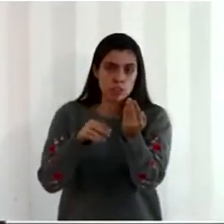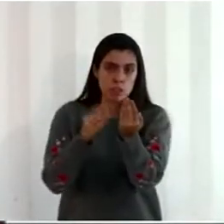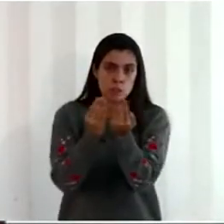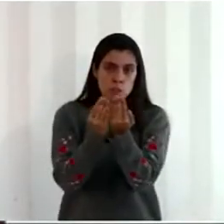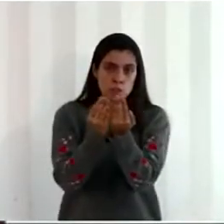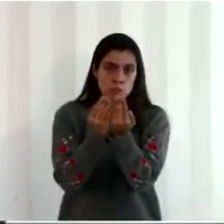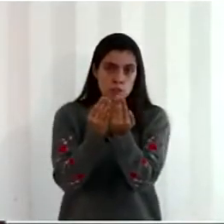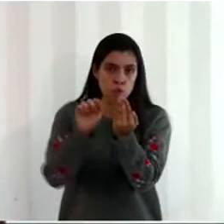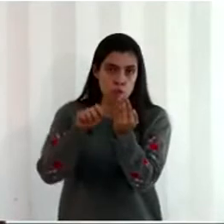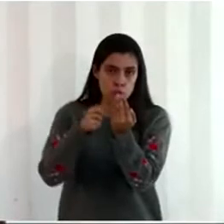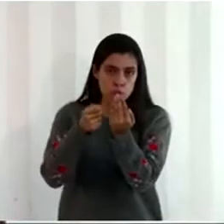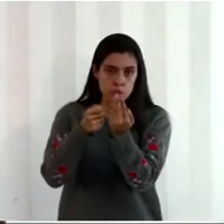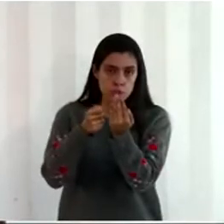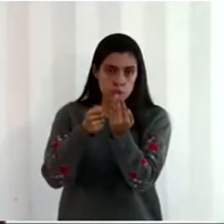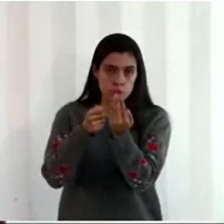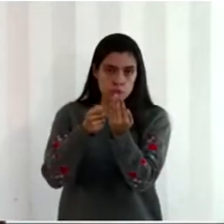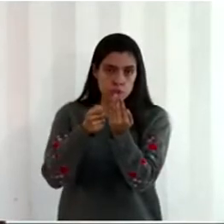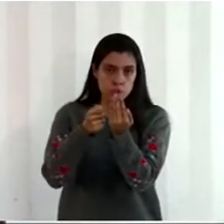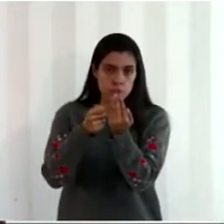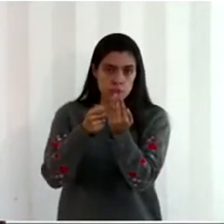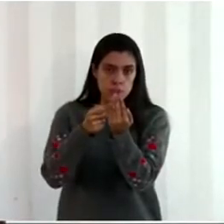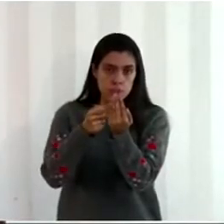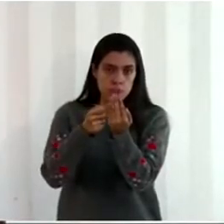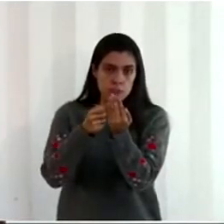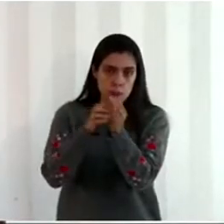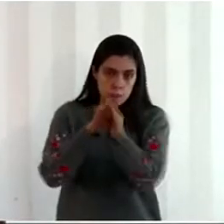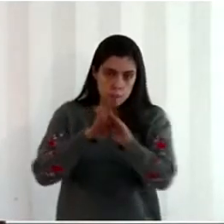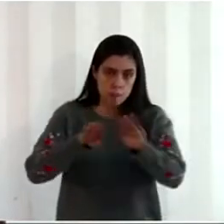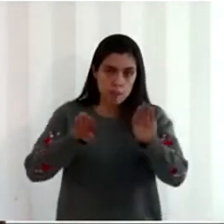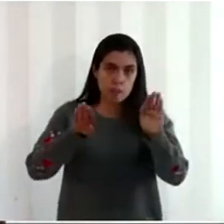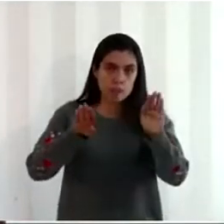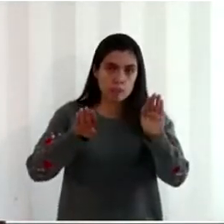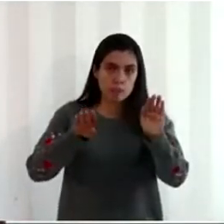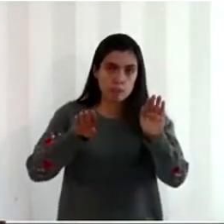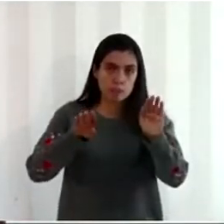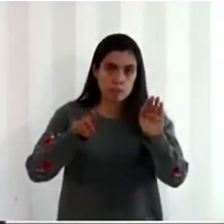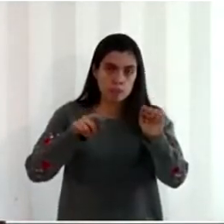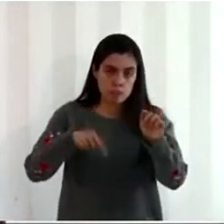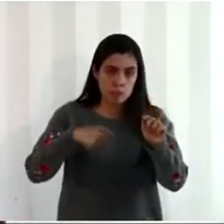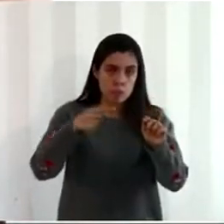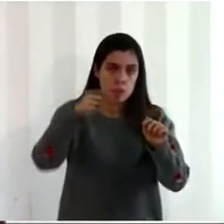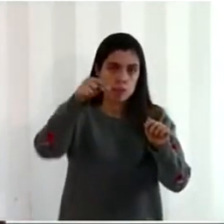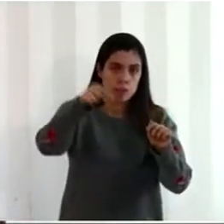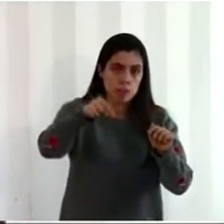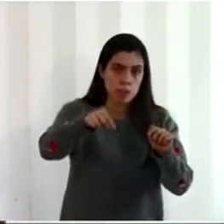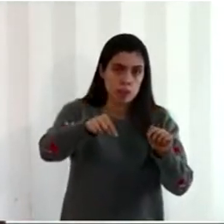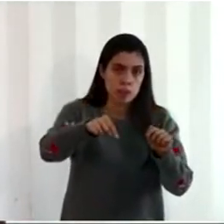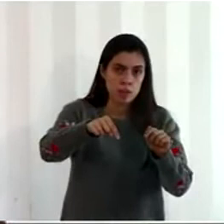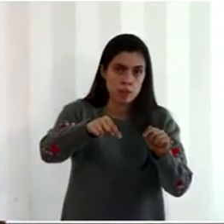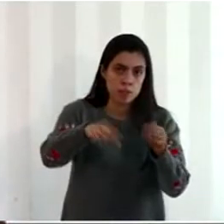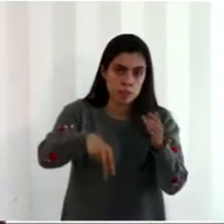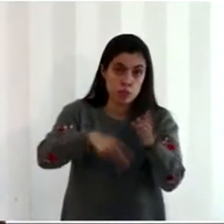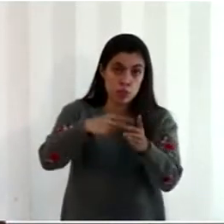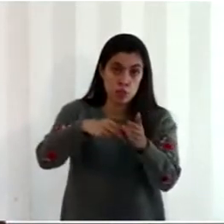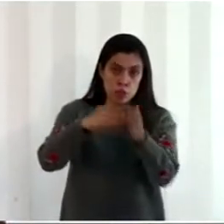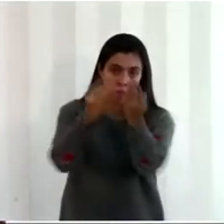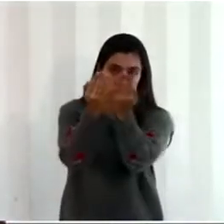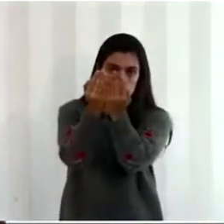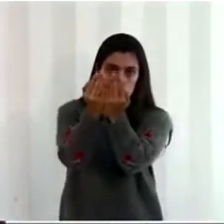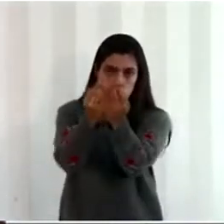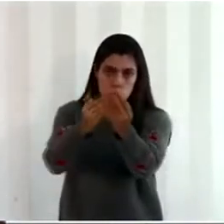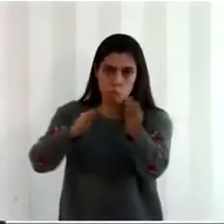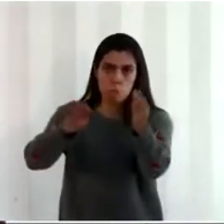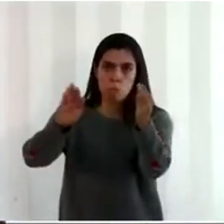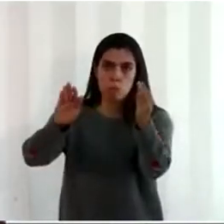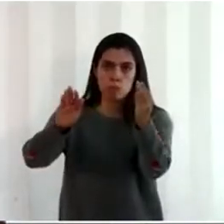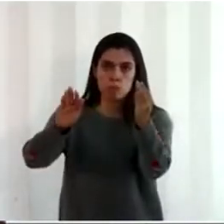assim. Mas quando o templo deixou de ter o seu valor, porque agora está ali aquele que veio tabernacular entre